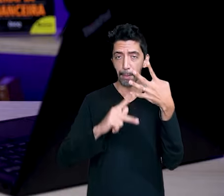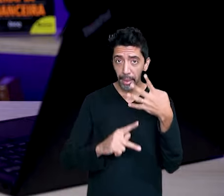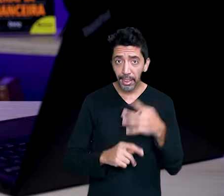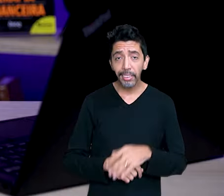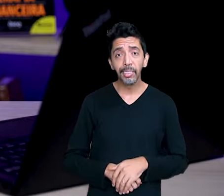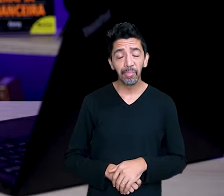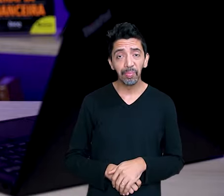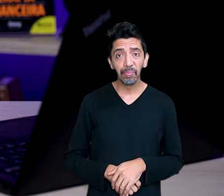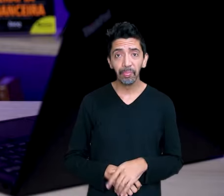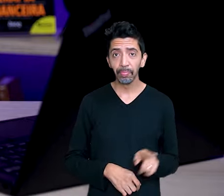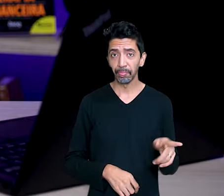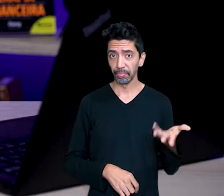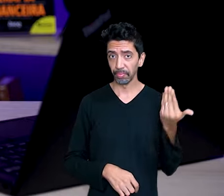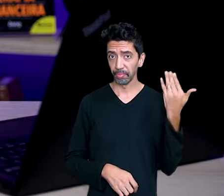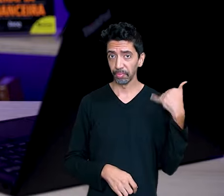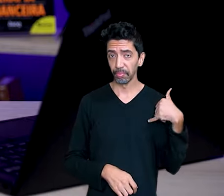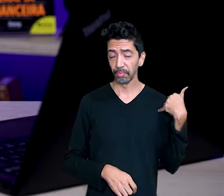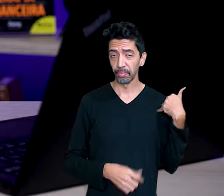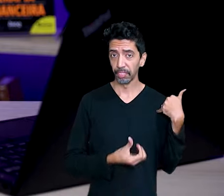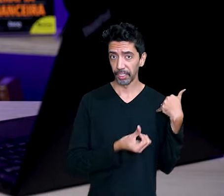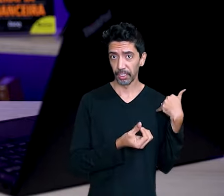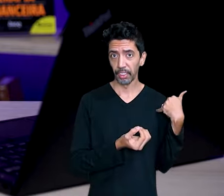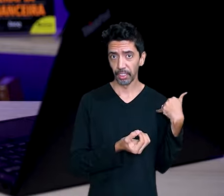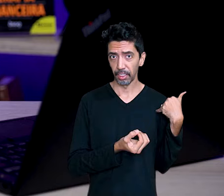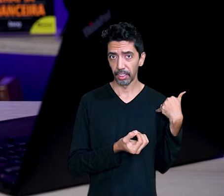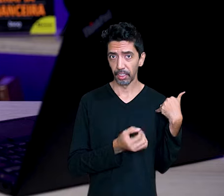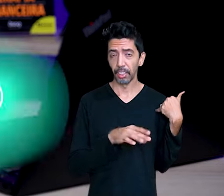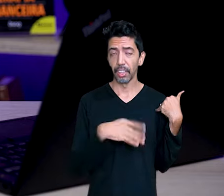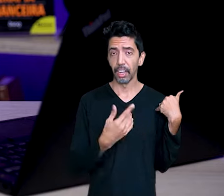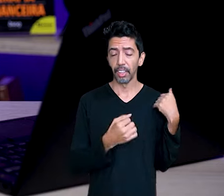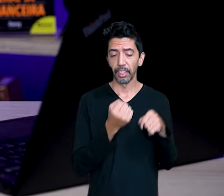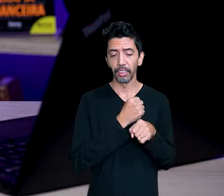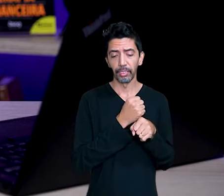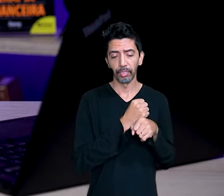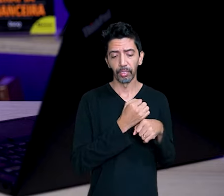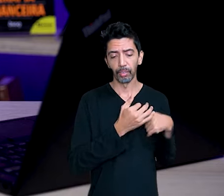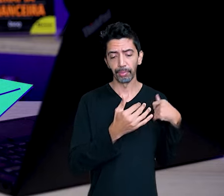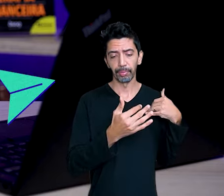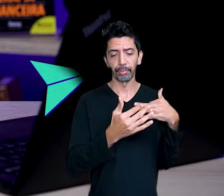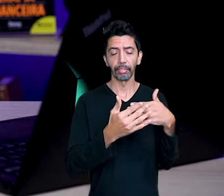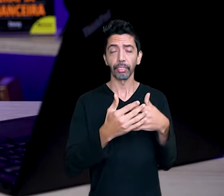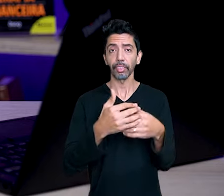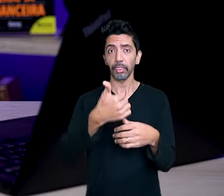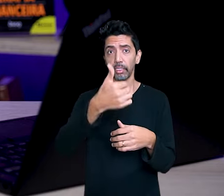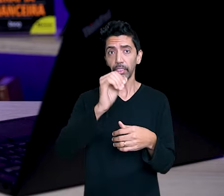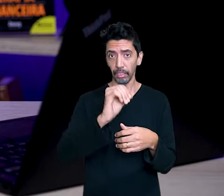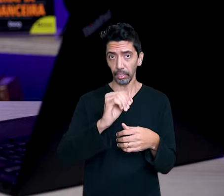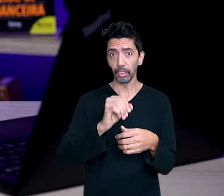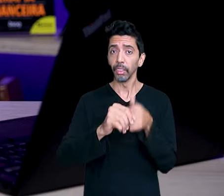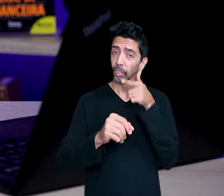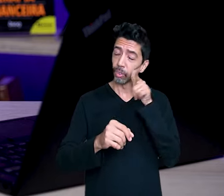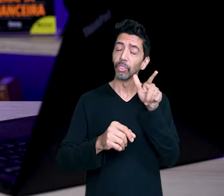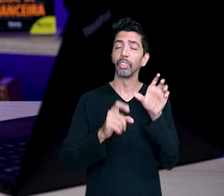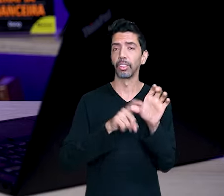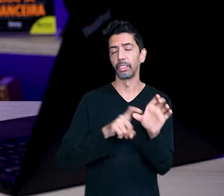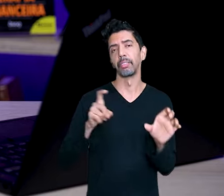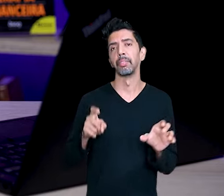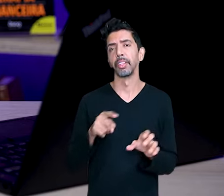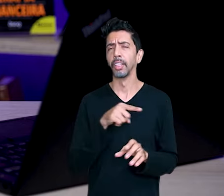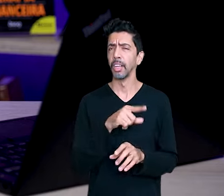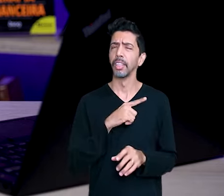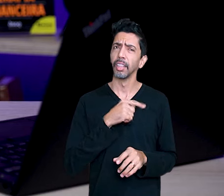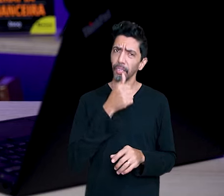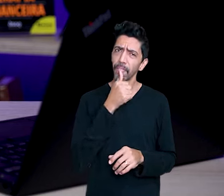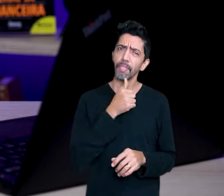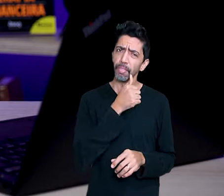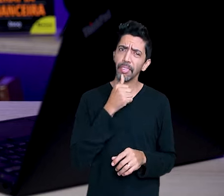com 70 anos, ele começou aos 60, com 70 anos ele alcançou a independência financeira dele. Ele teve mais sacrifício, teve mais